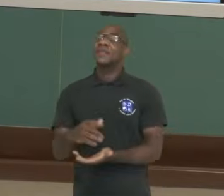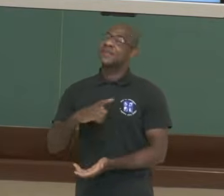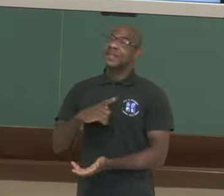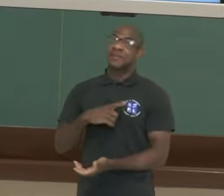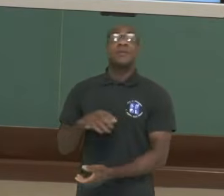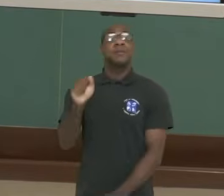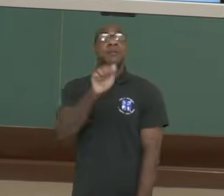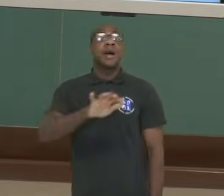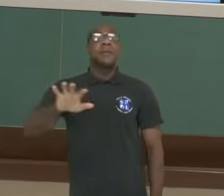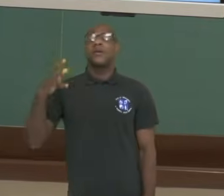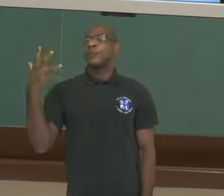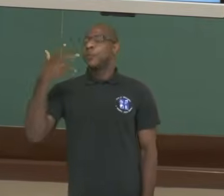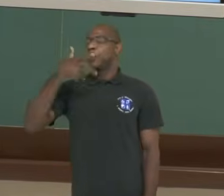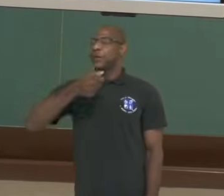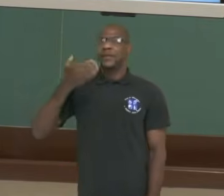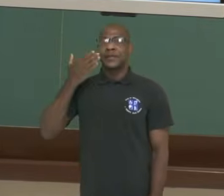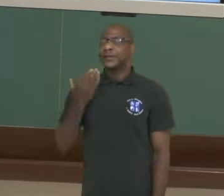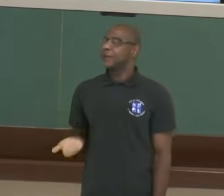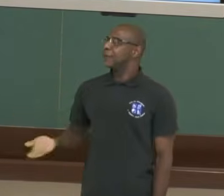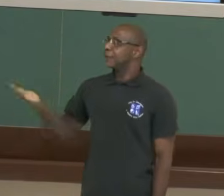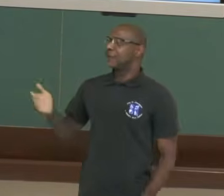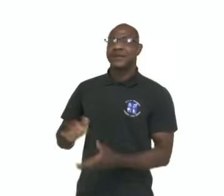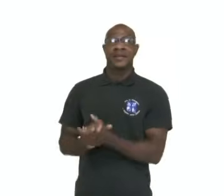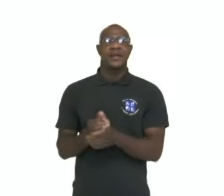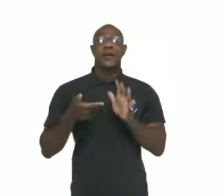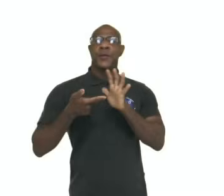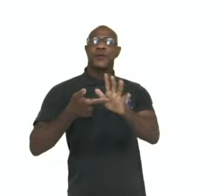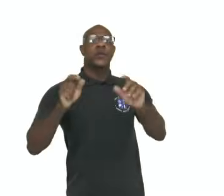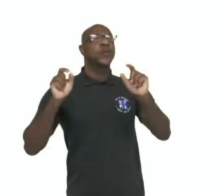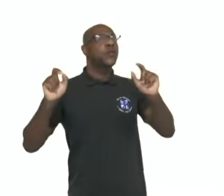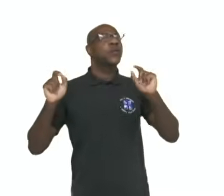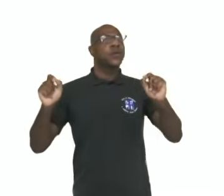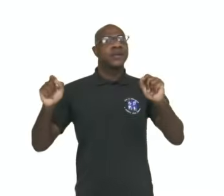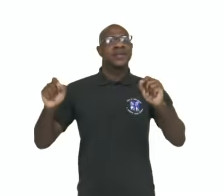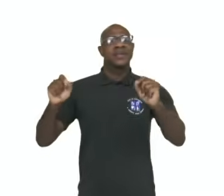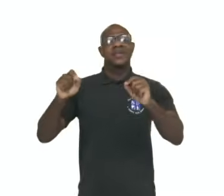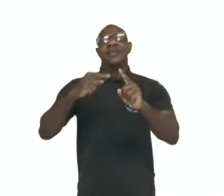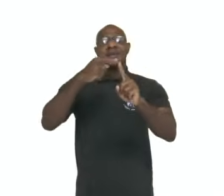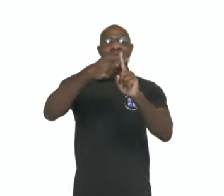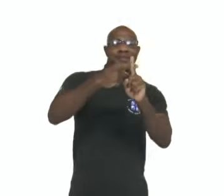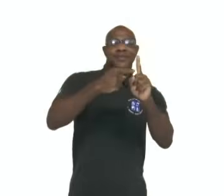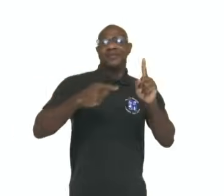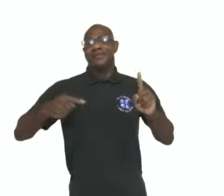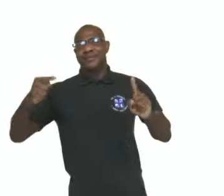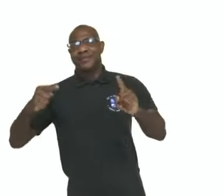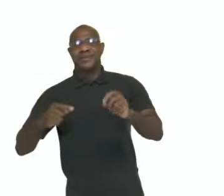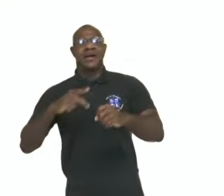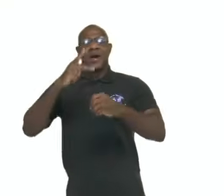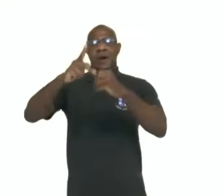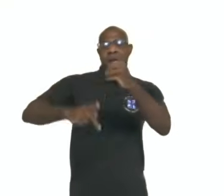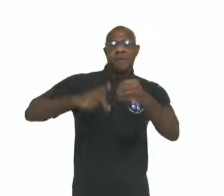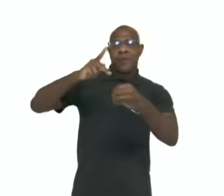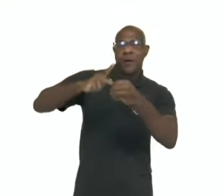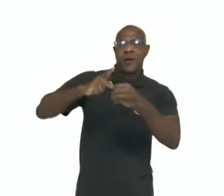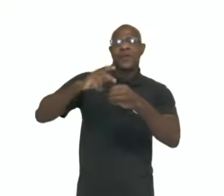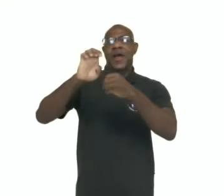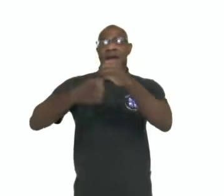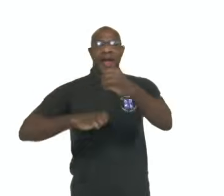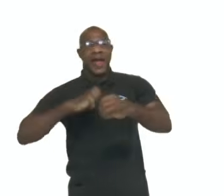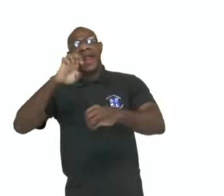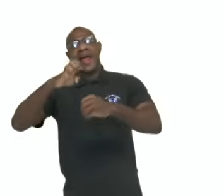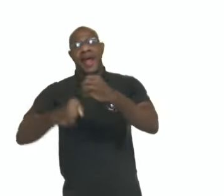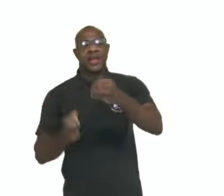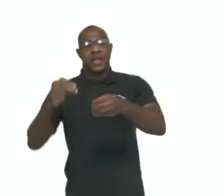bela imagem mostrando aqui para nós o átomo, né? Mostrando aqui a sua parte positiva, o próton, o elétron e o núcleo desse átomo,